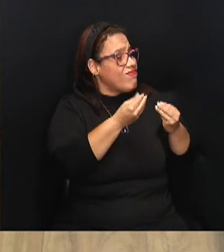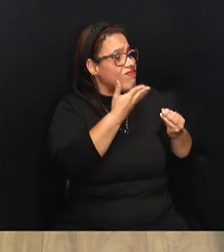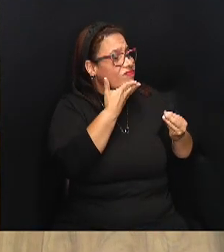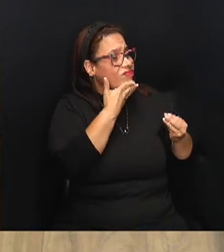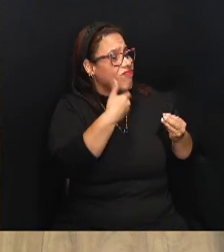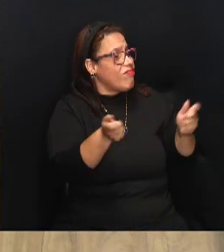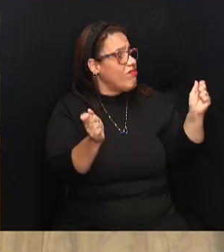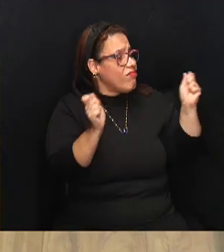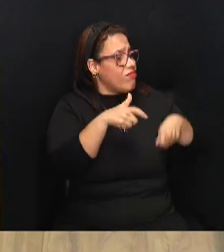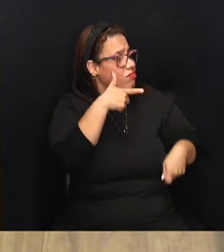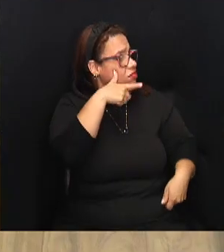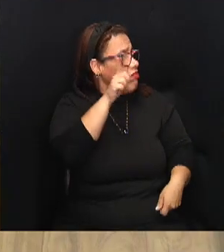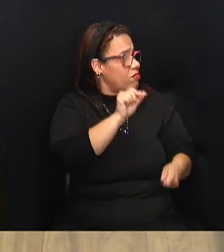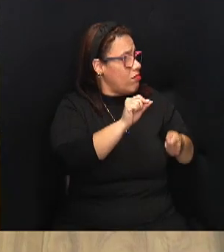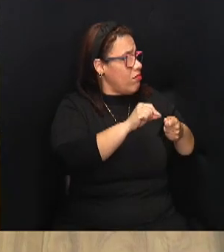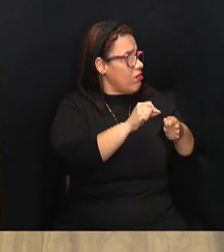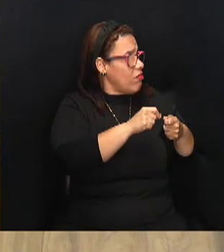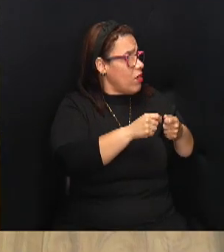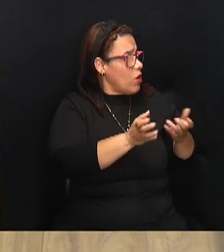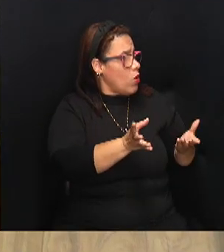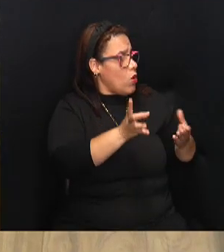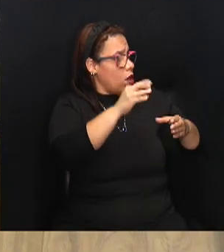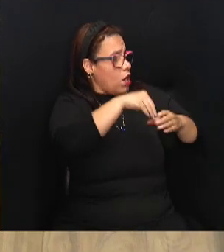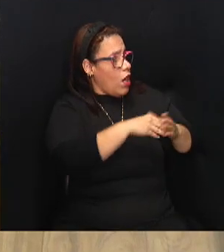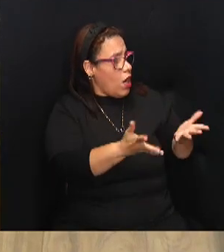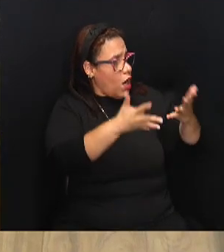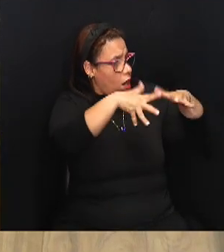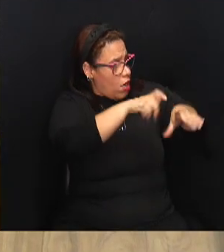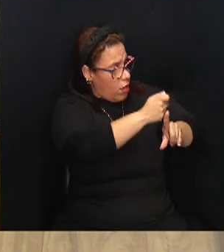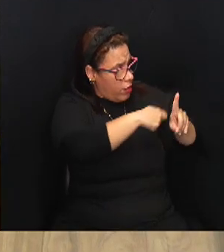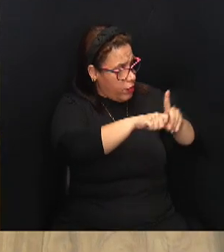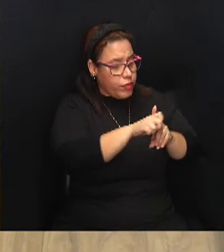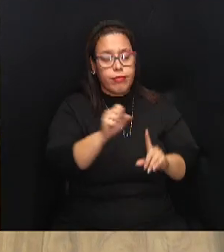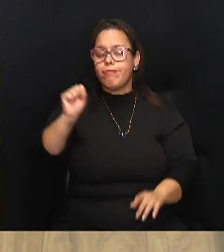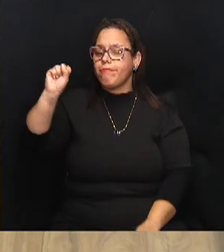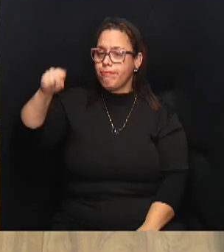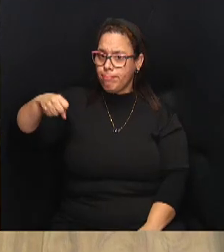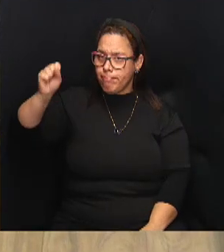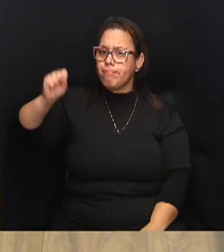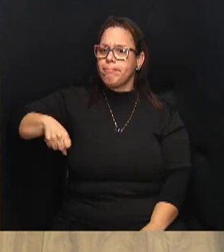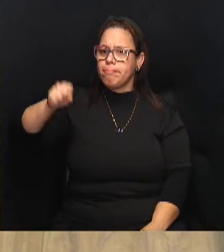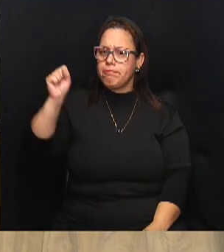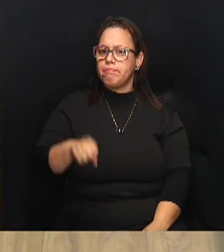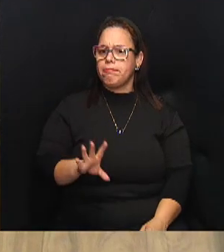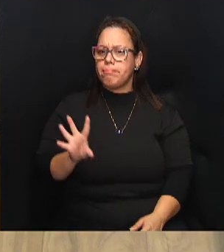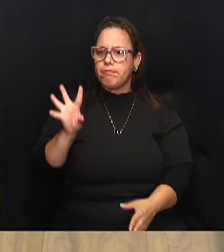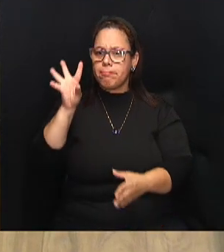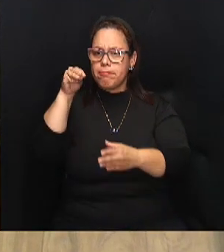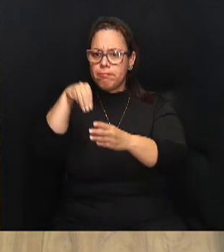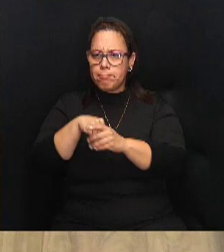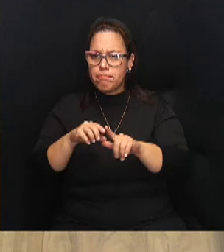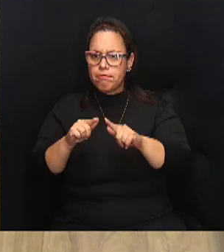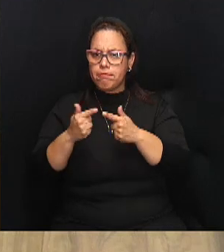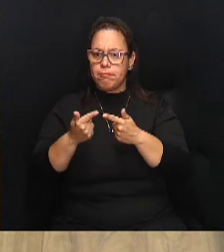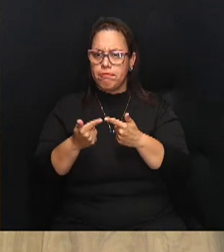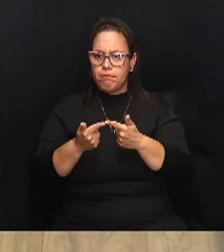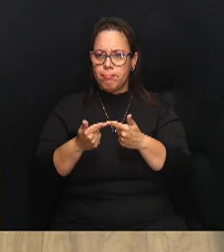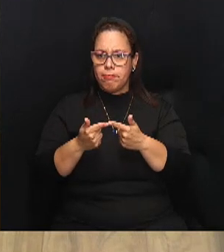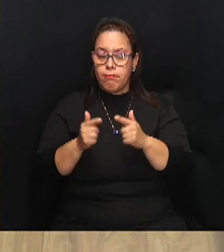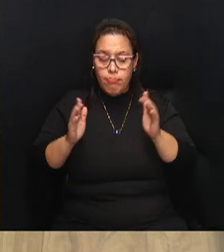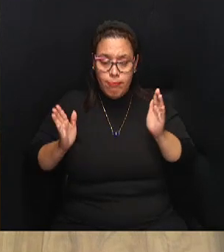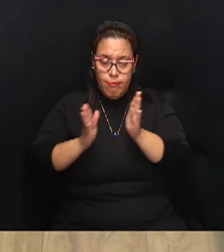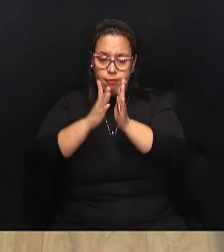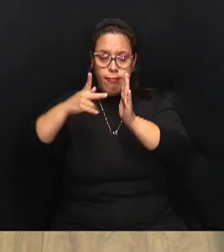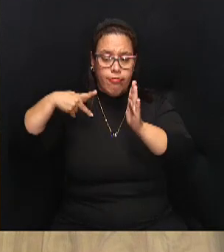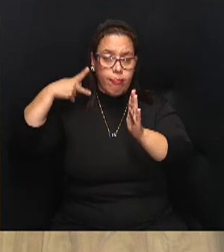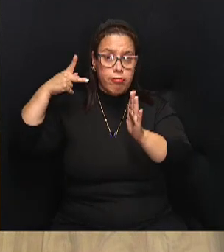maneira, conseguir fazer essa inclusão social? Tem sim. Dentro do grupo da nossa frente